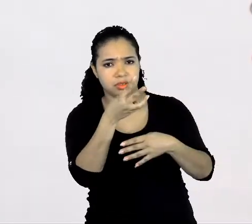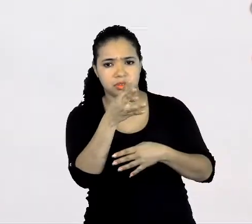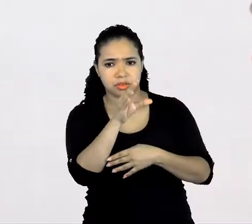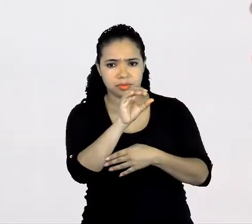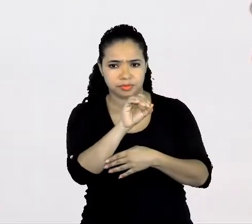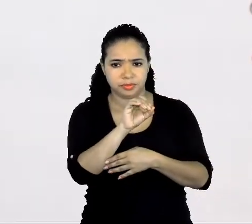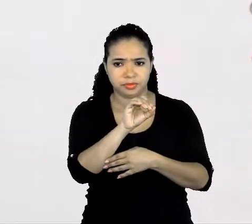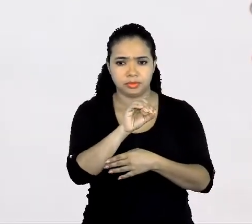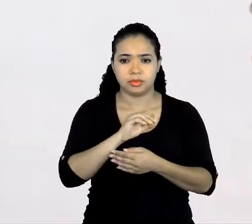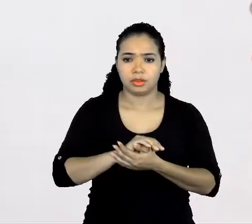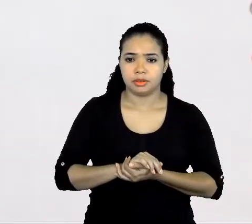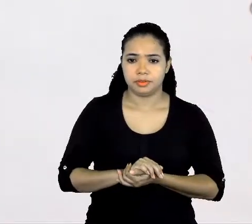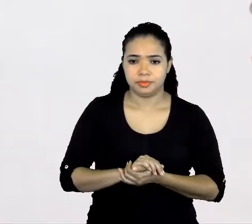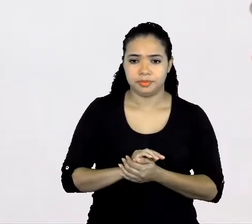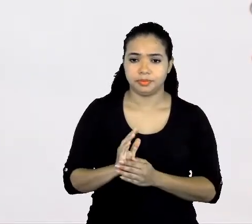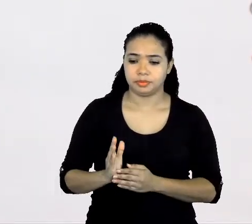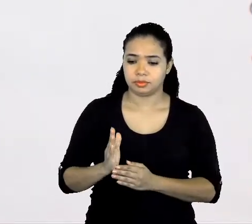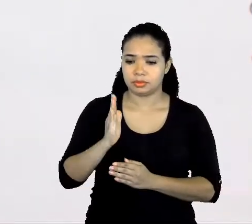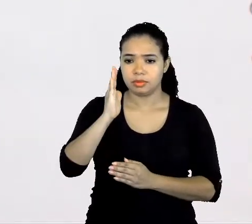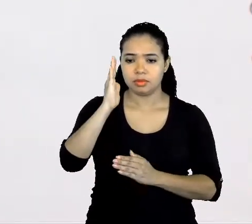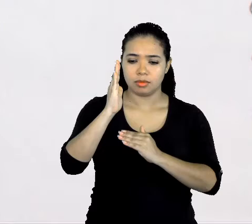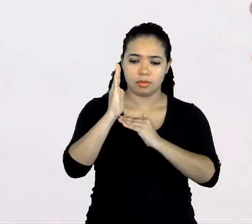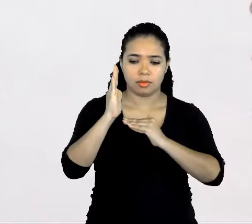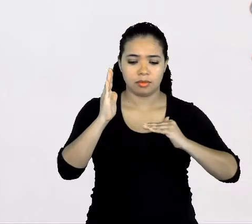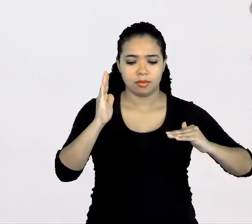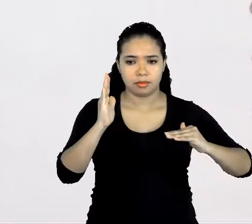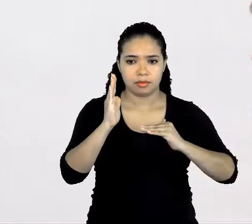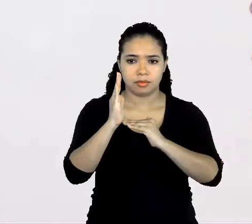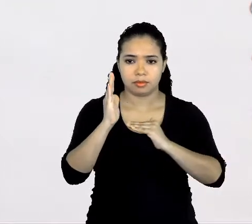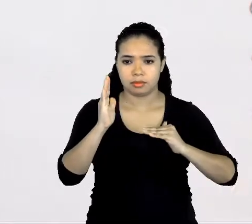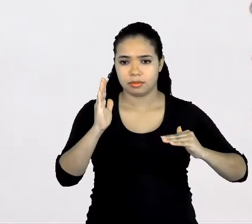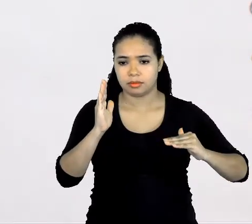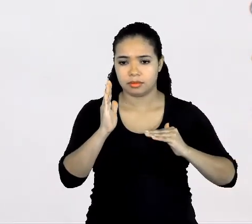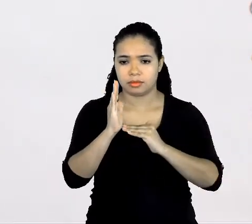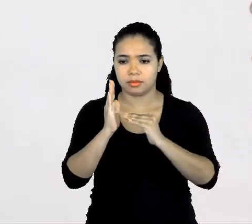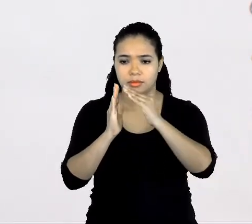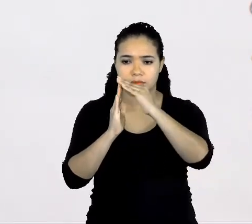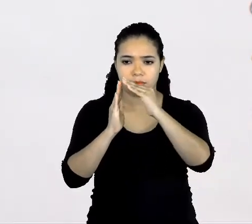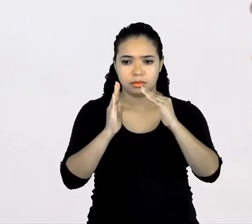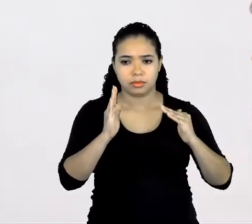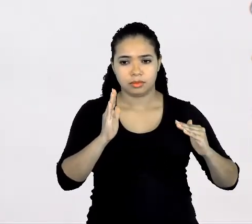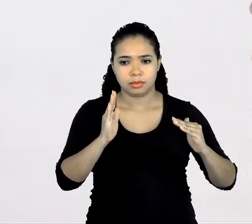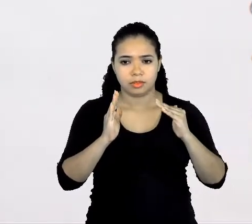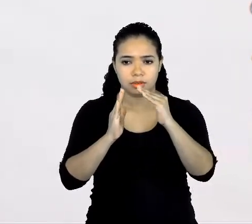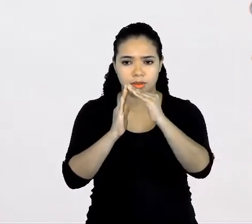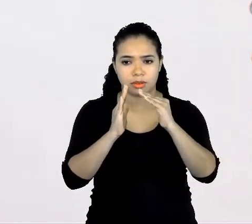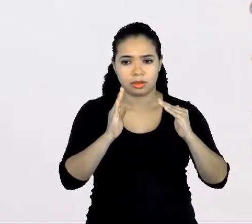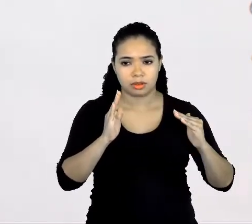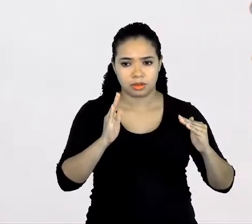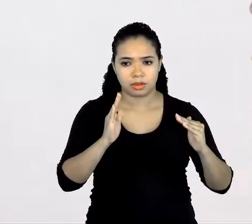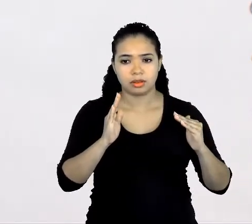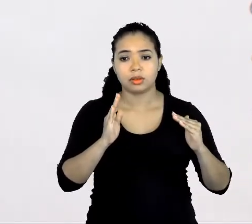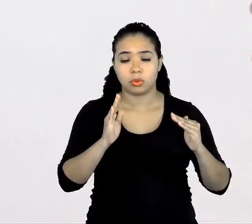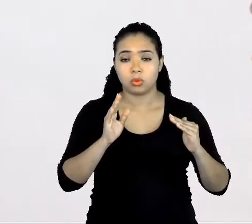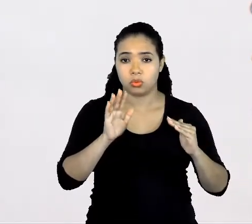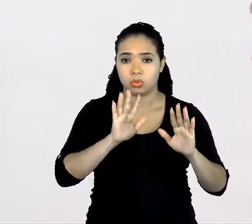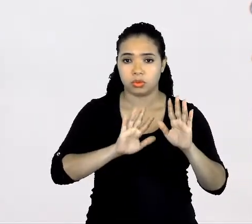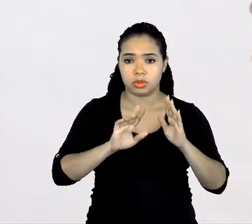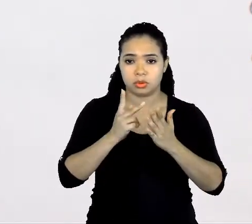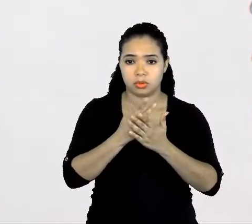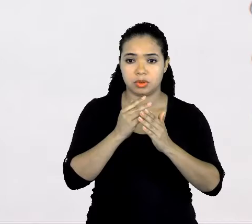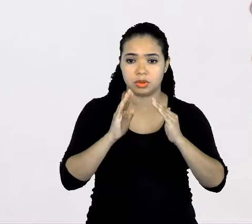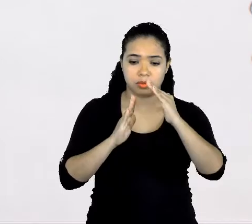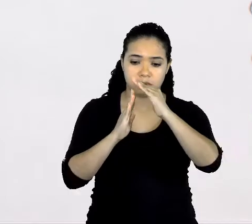as retas que formam o ângulo de 90 graus, elas sempre serão cateto. Cuidado para não errar nessa classificação,